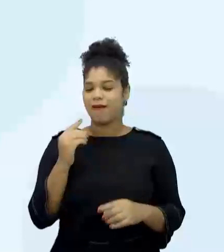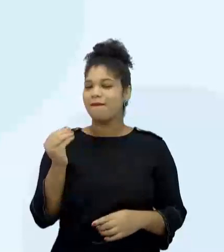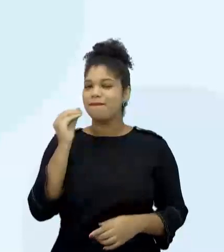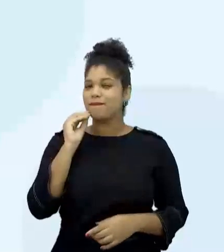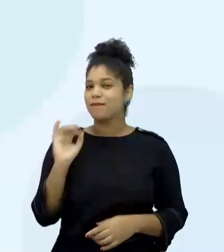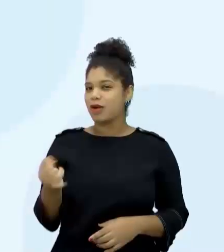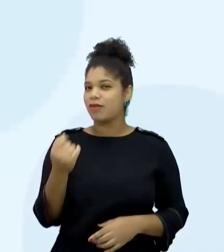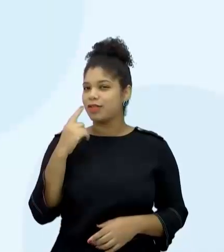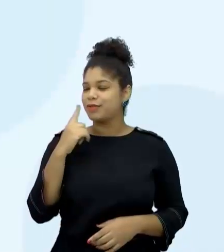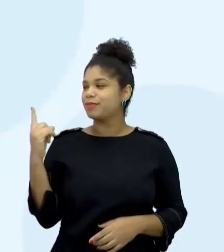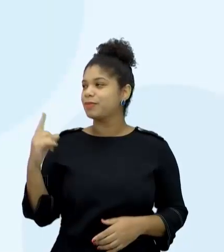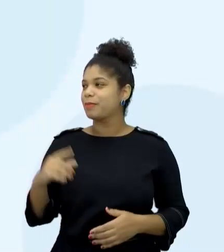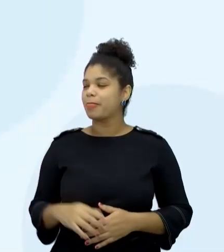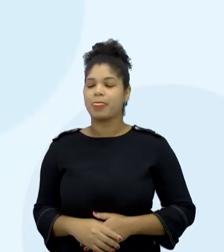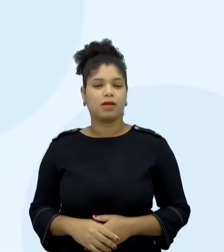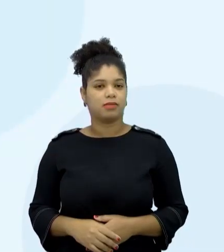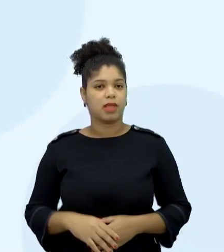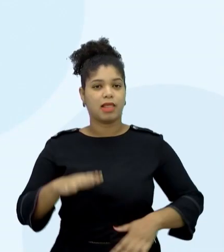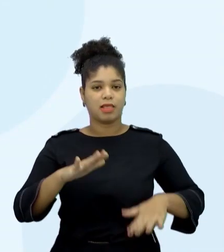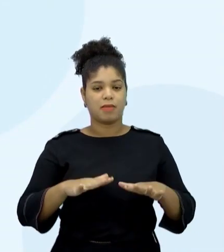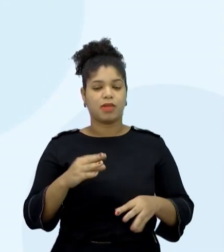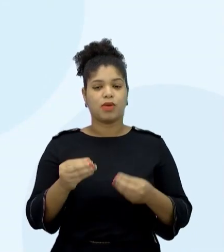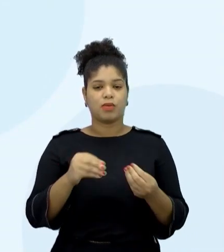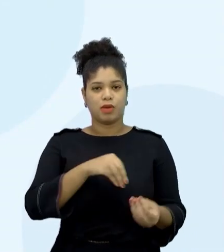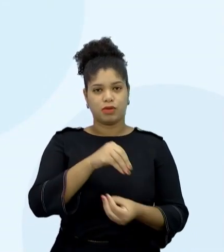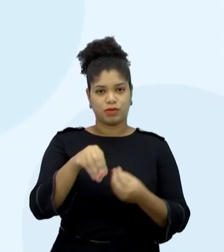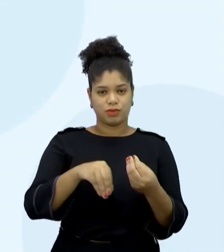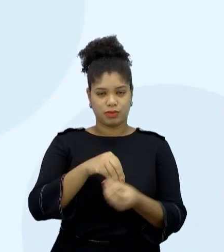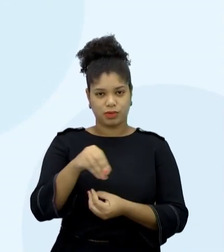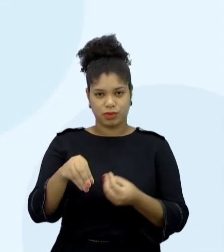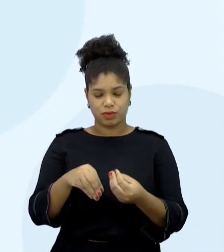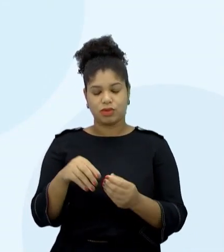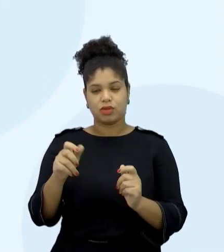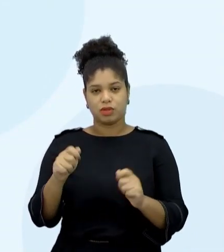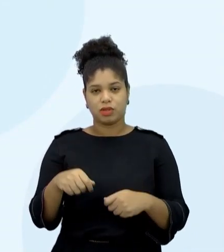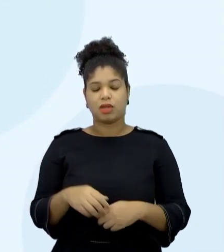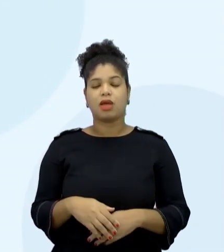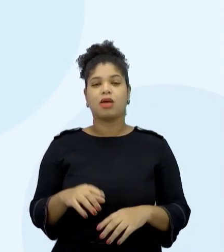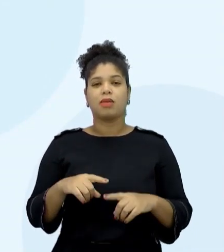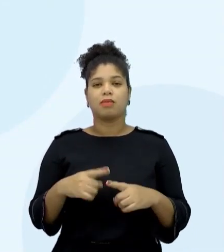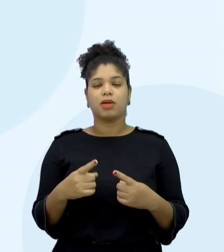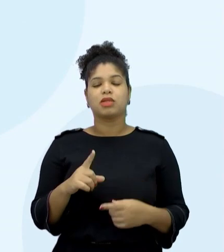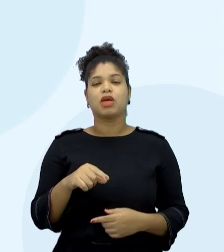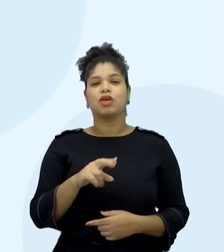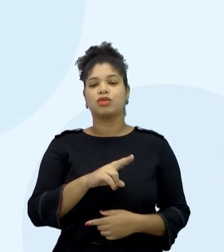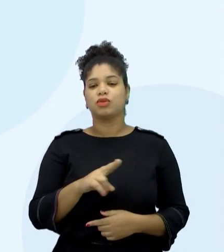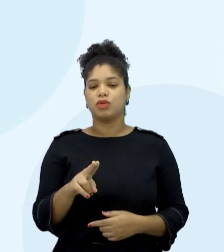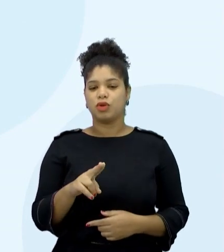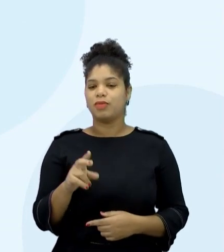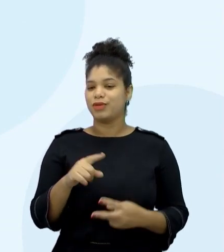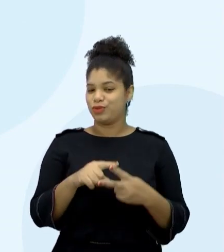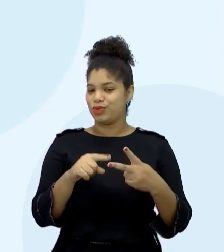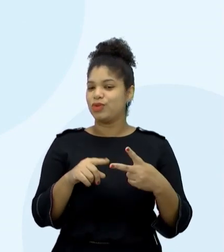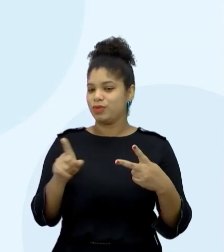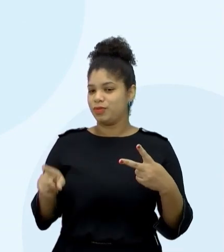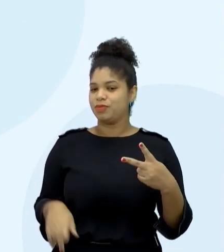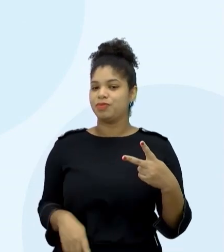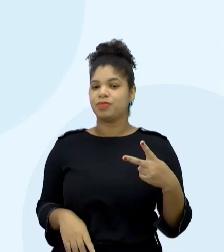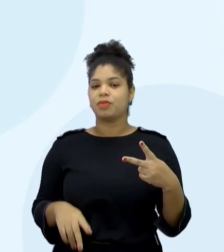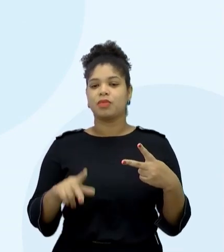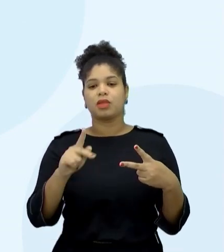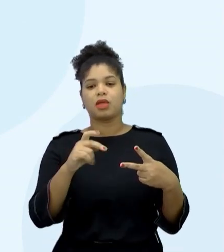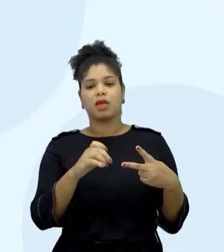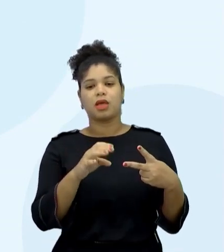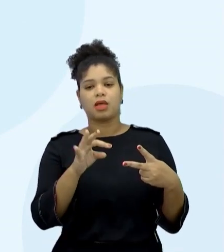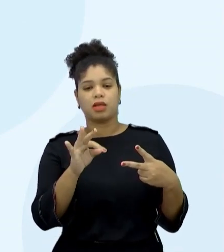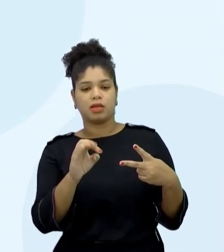só. Dependendo de como as substâncias em uma mistura interagem entre si, podem ser chamadas de homogêneas e heterogêneas. Nas misturas homogêneas,